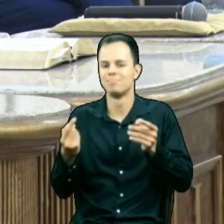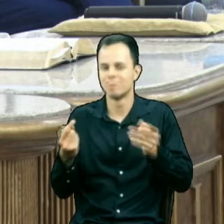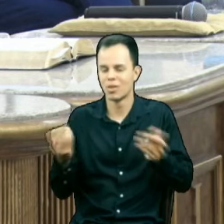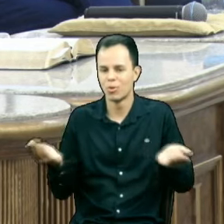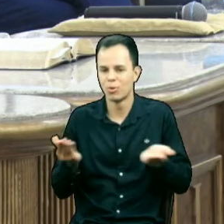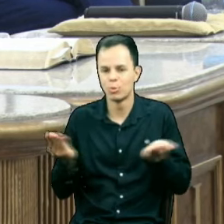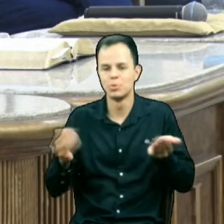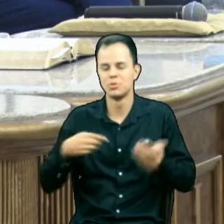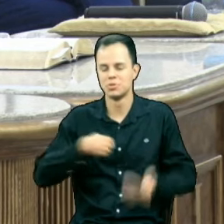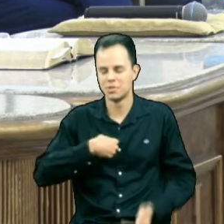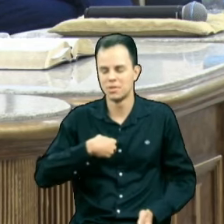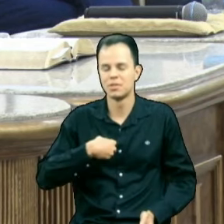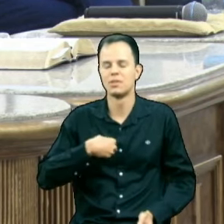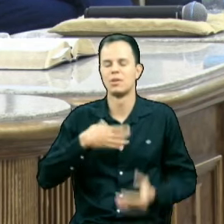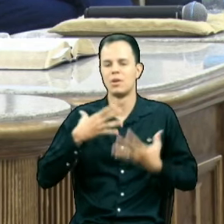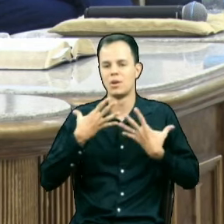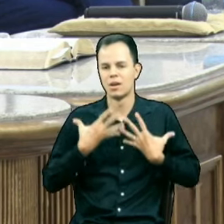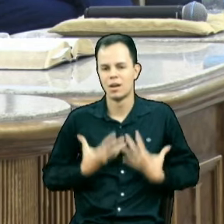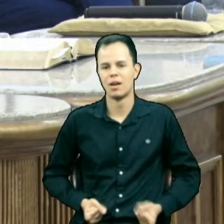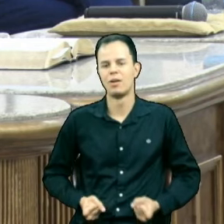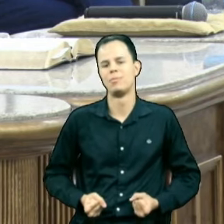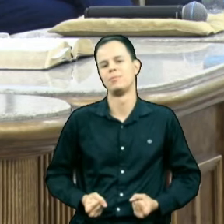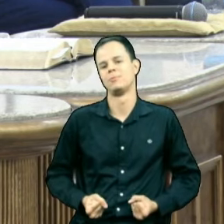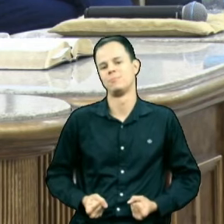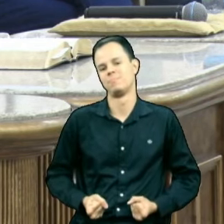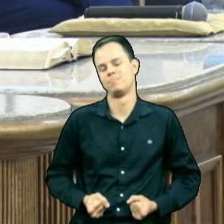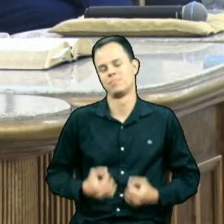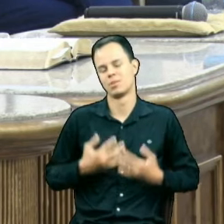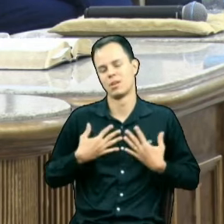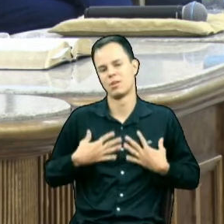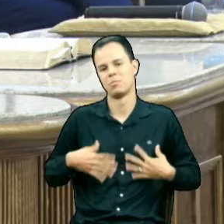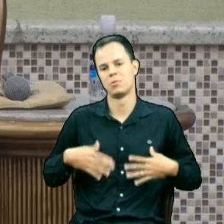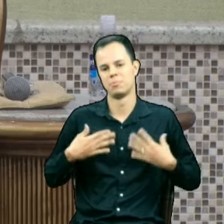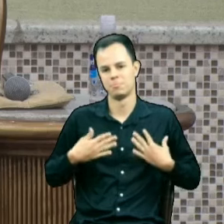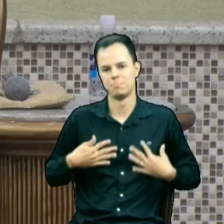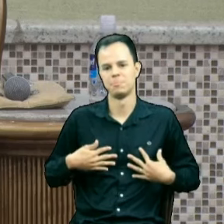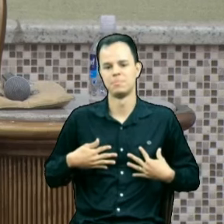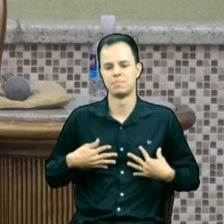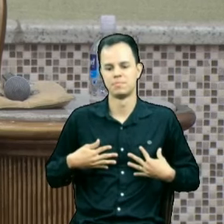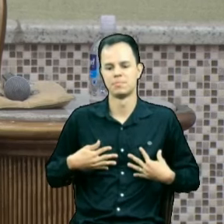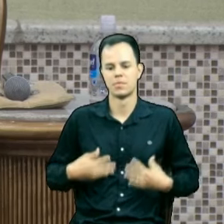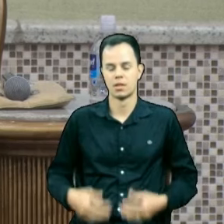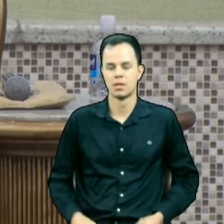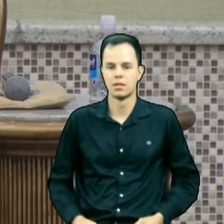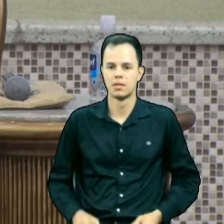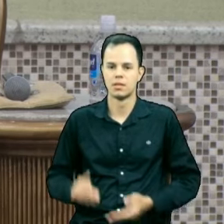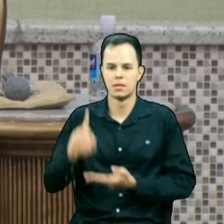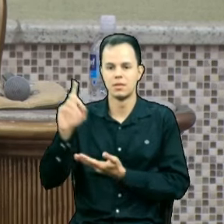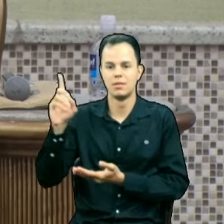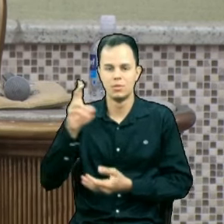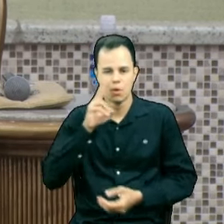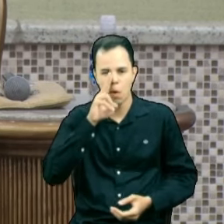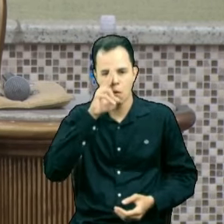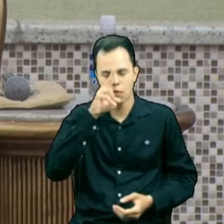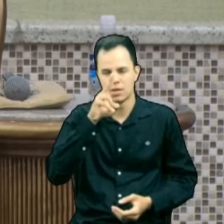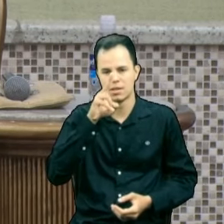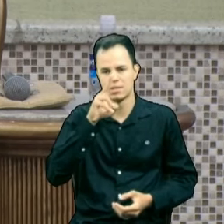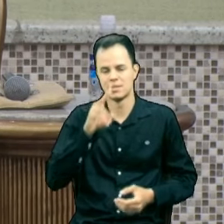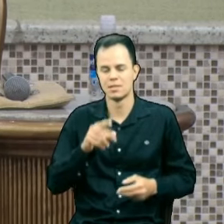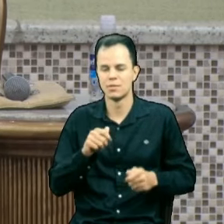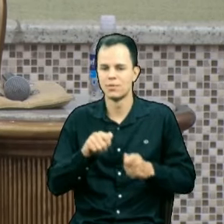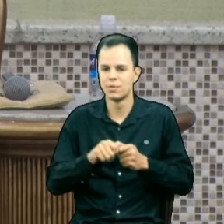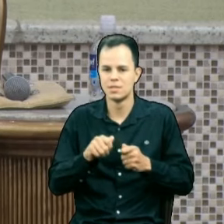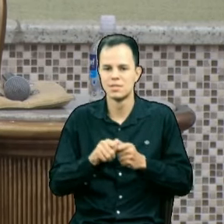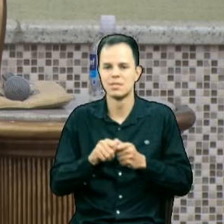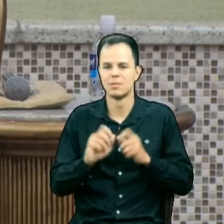calmaria um lugar seguro né a deusa confortando e fortalecendo e nos fazendo triunfar graças a